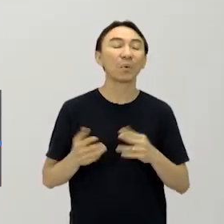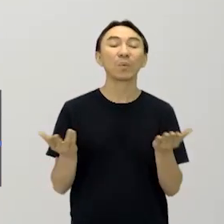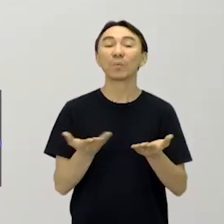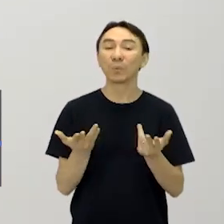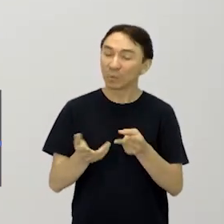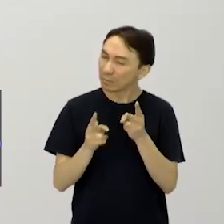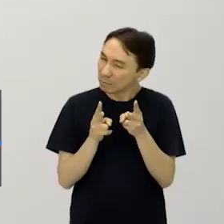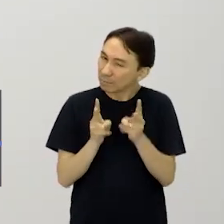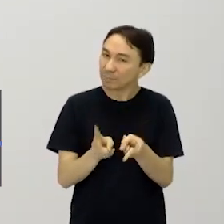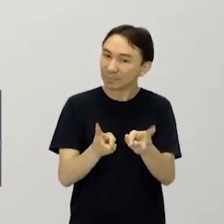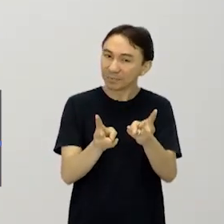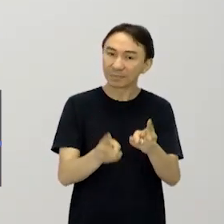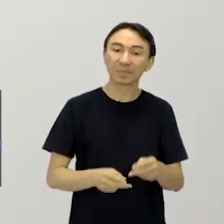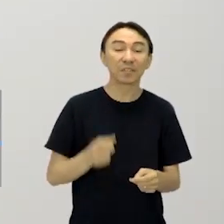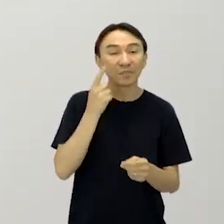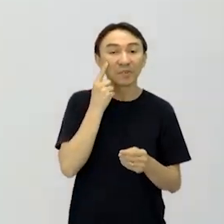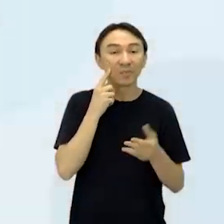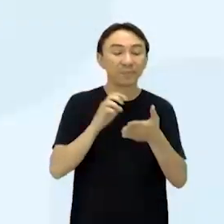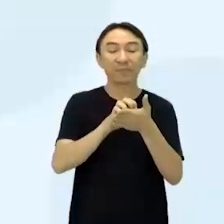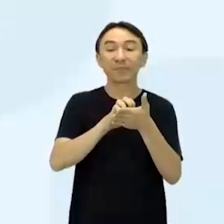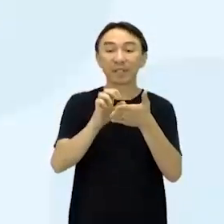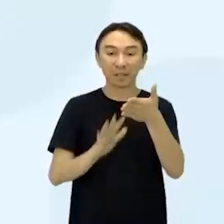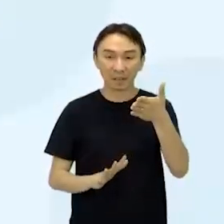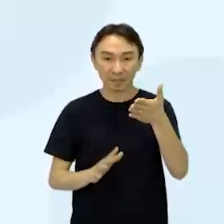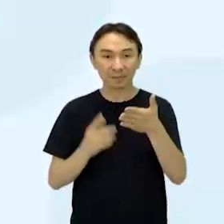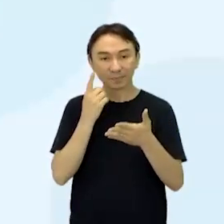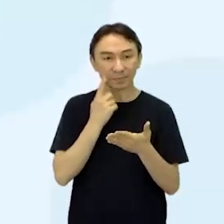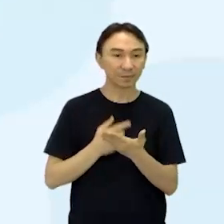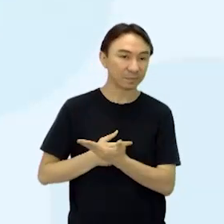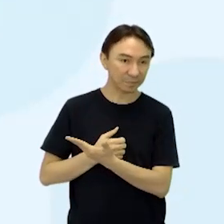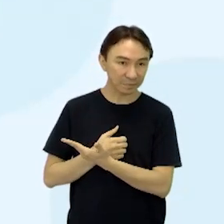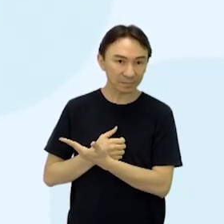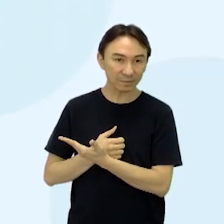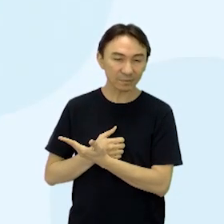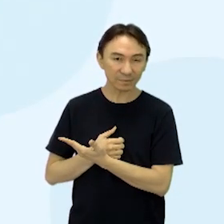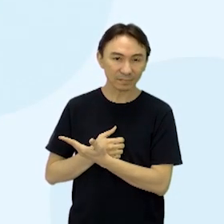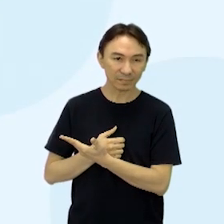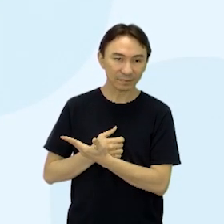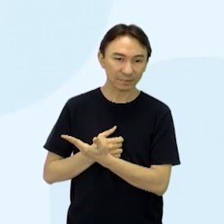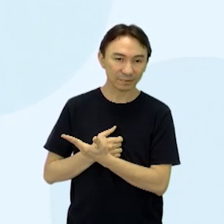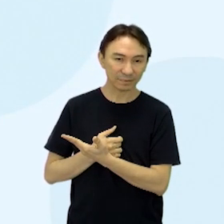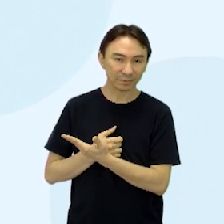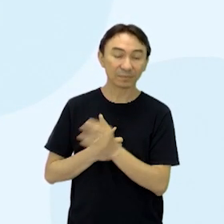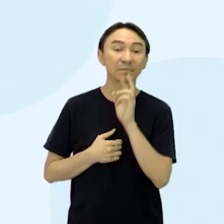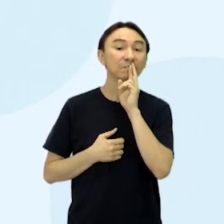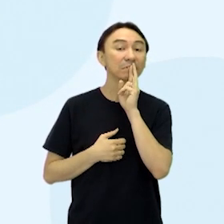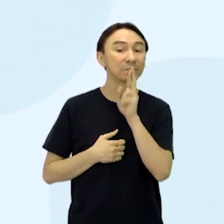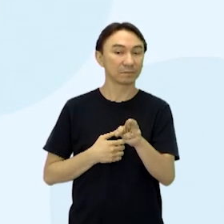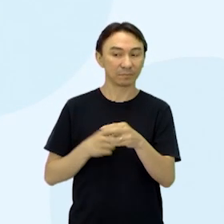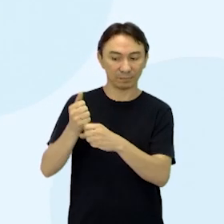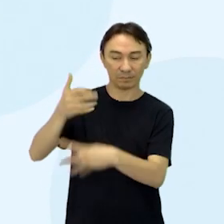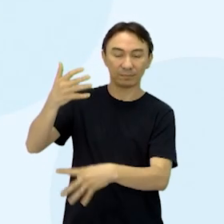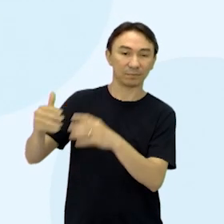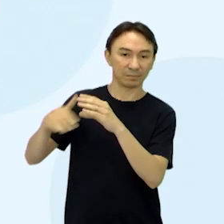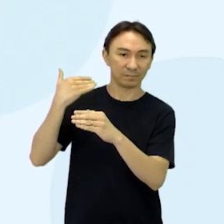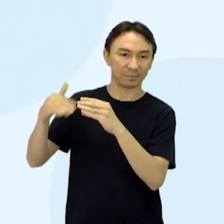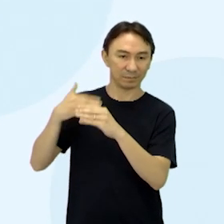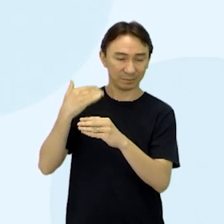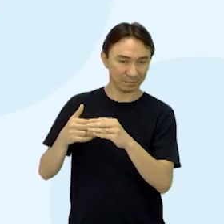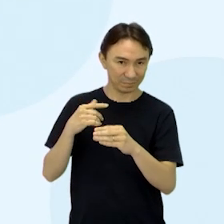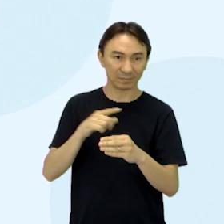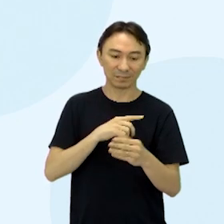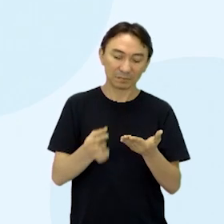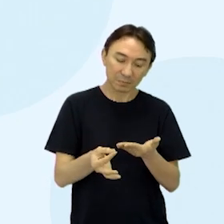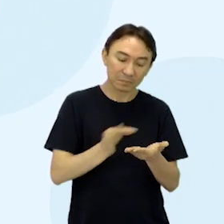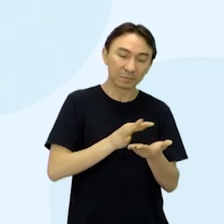Para esquentar, vamos resolver esse exercício já. Queria que vocês colocassem aí no chat pra gente a resposta dessa, ó. Tá lá na página 100 do volume